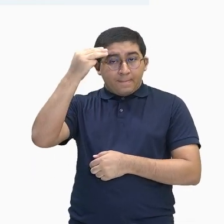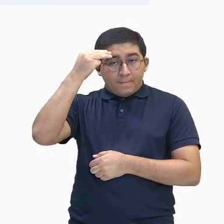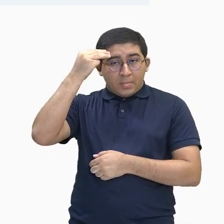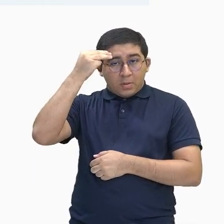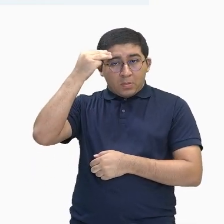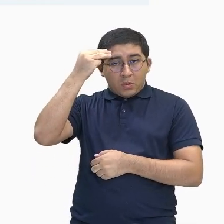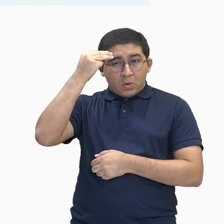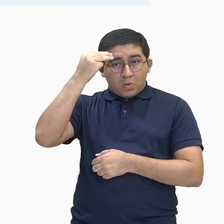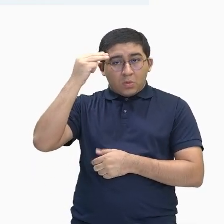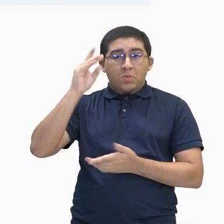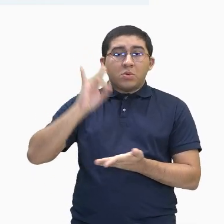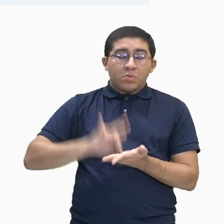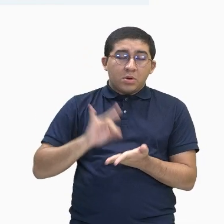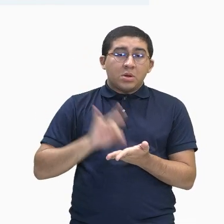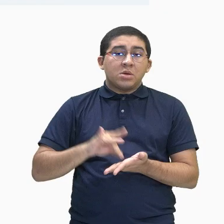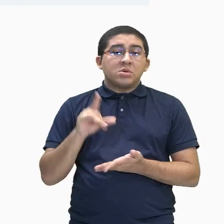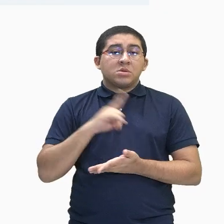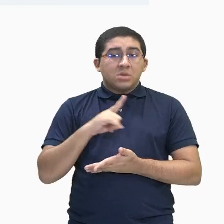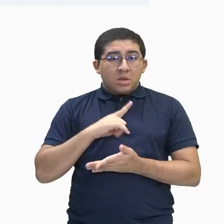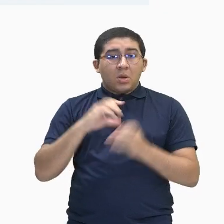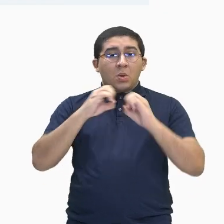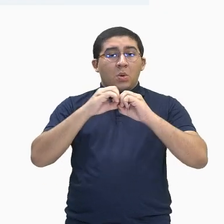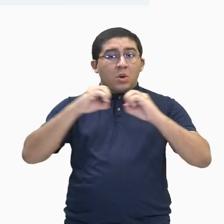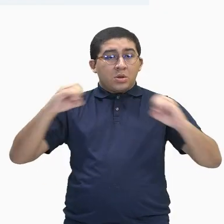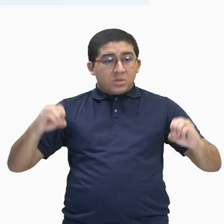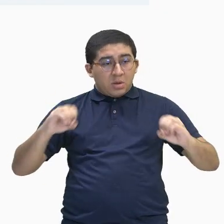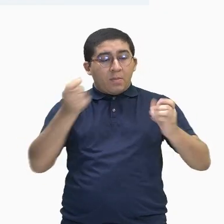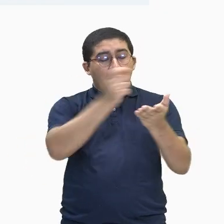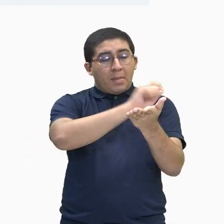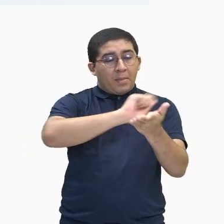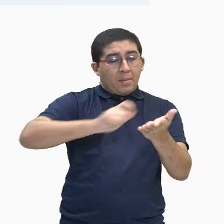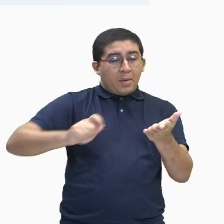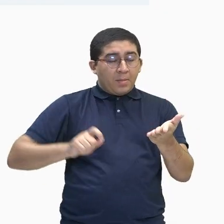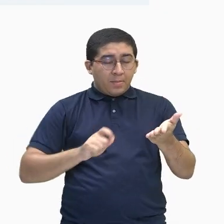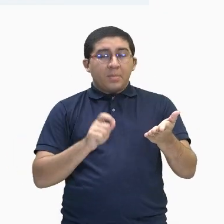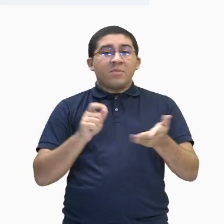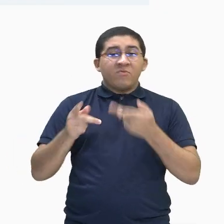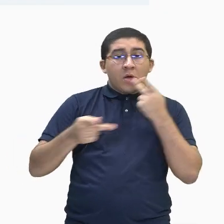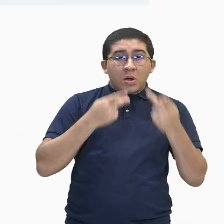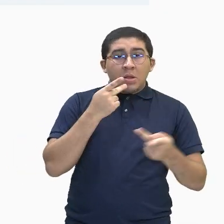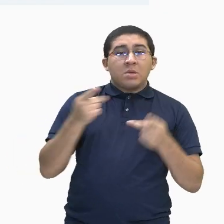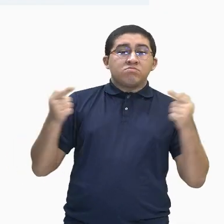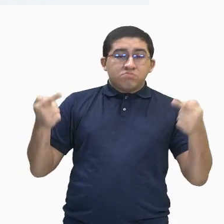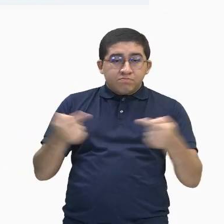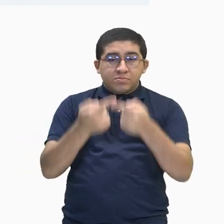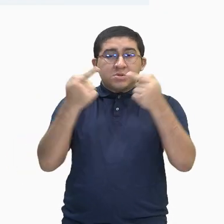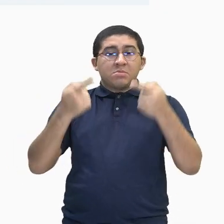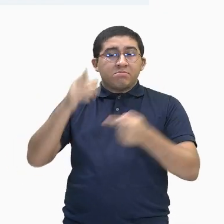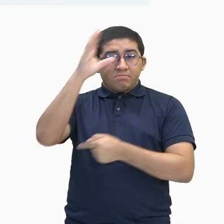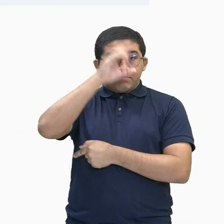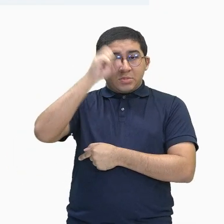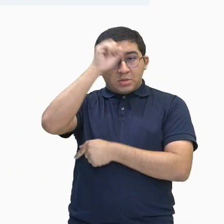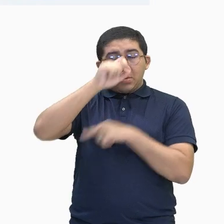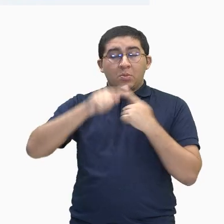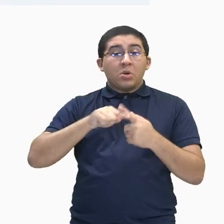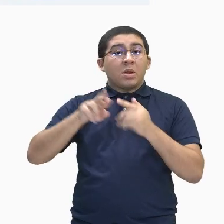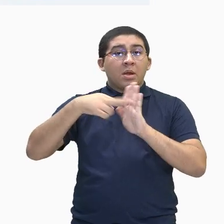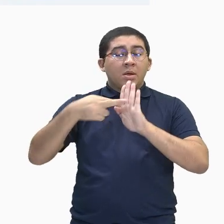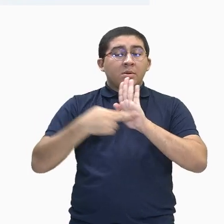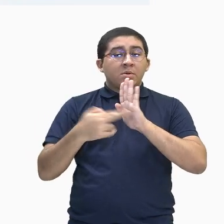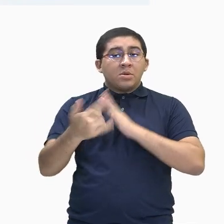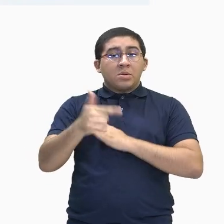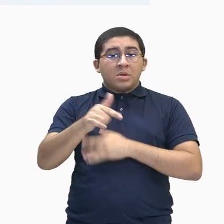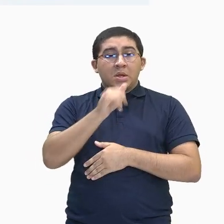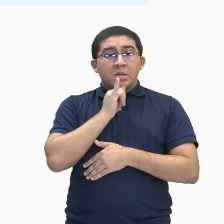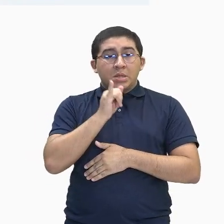Estudar, fazer muita oração, falar muito sobre eles para poder aprender, porque eles não têm regra. Então aqui, ó, por exemplo,